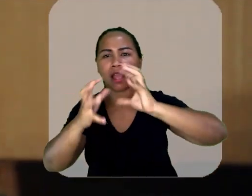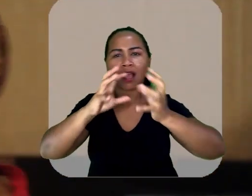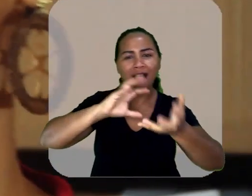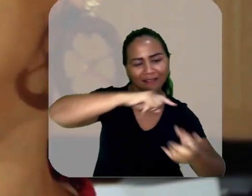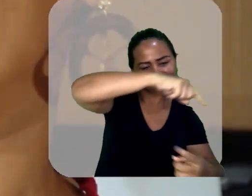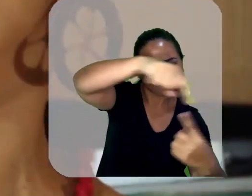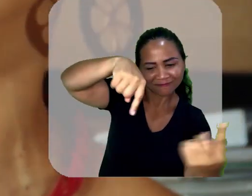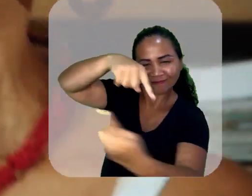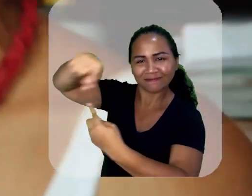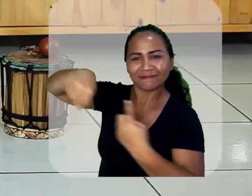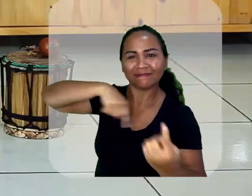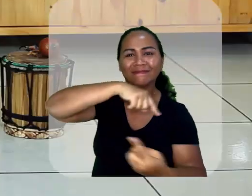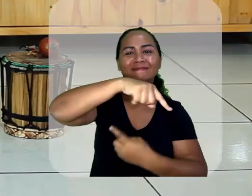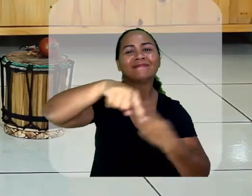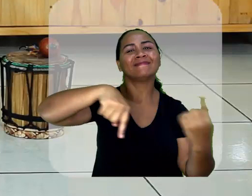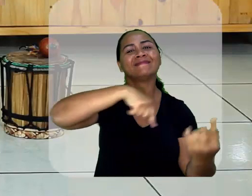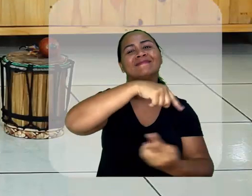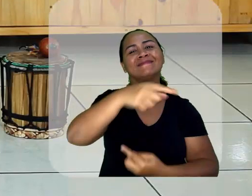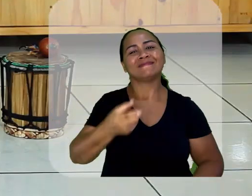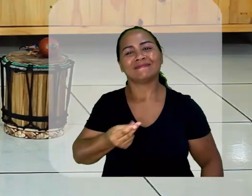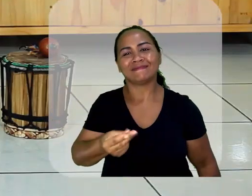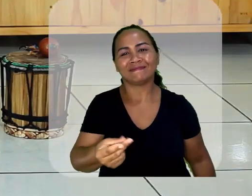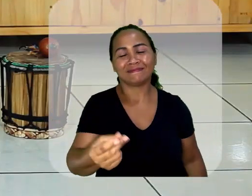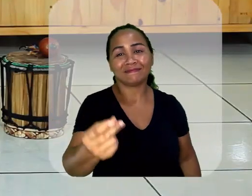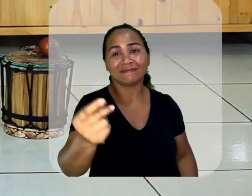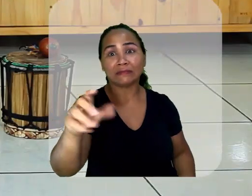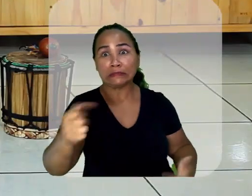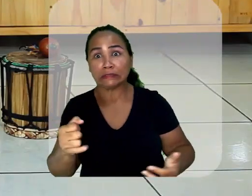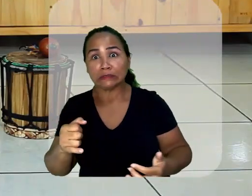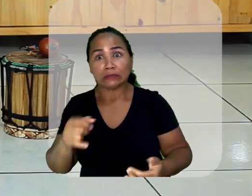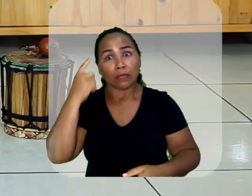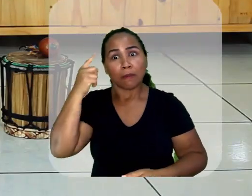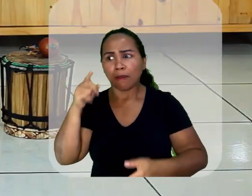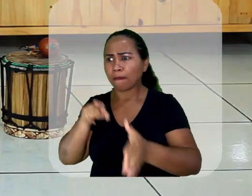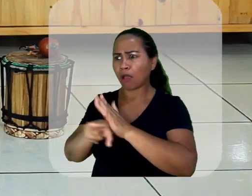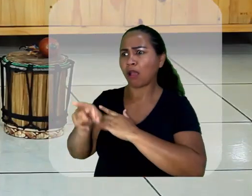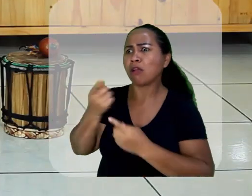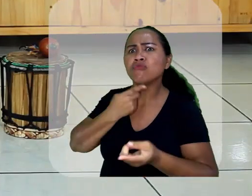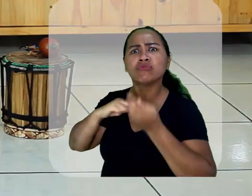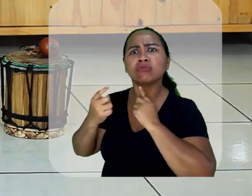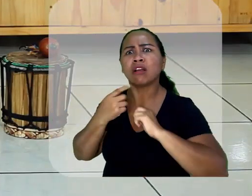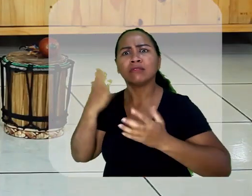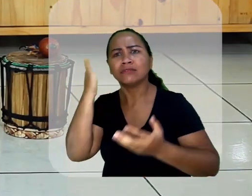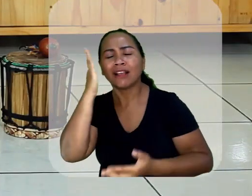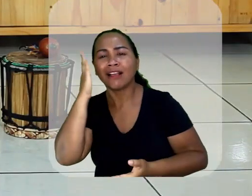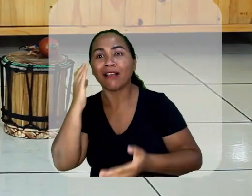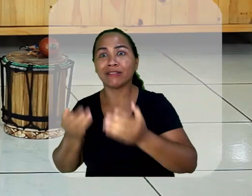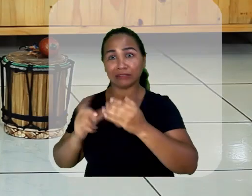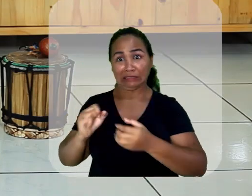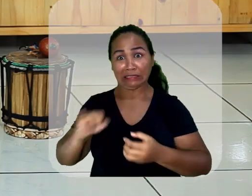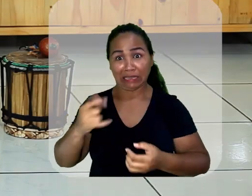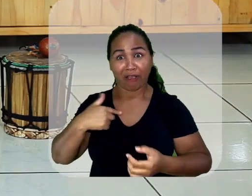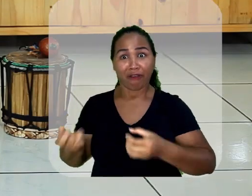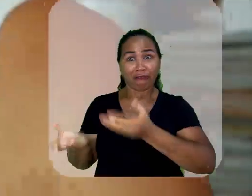na volta do giramundo, tempo eterno a girar. Mas se o tempo perguntar, com vontade de saber, se eu